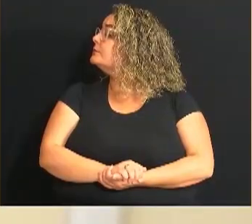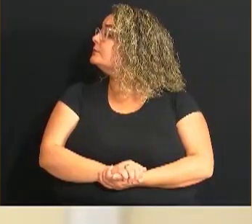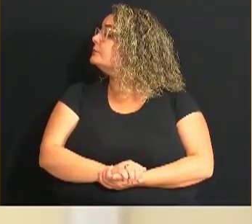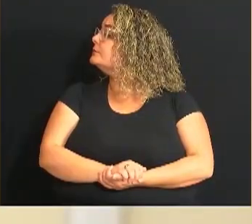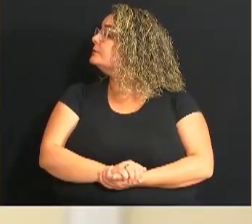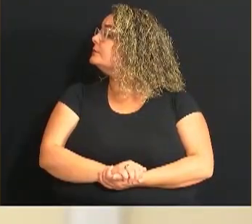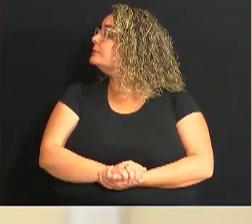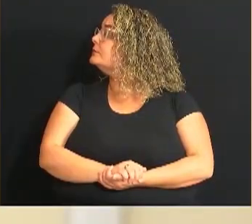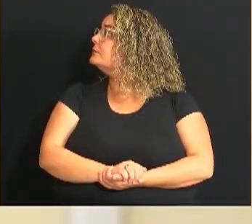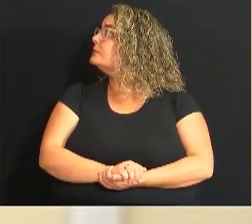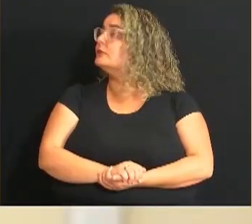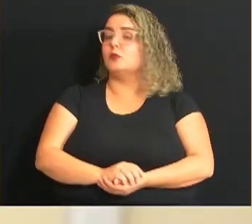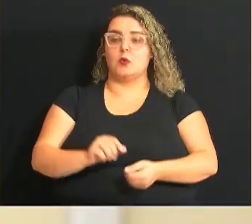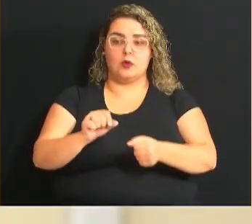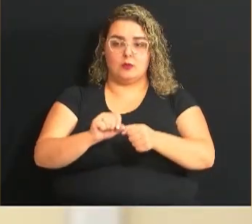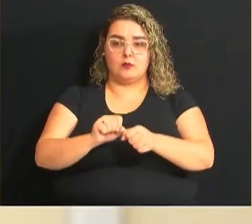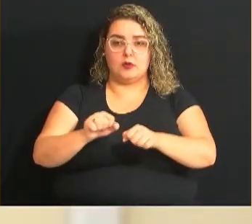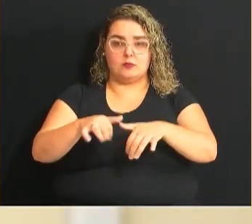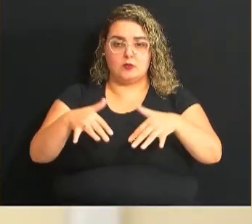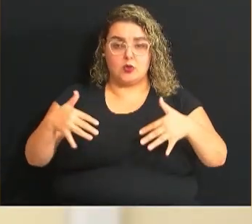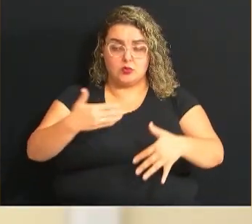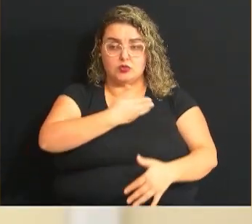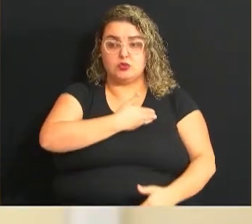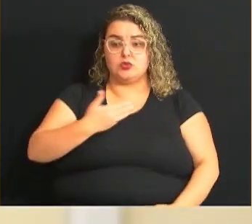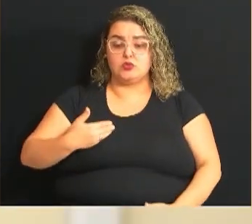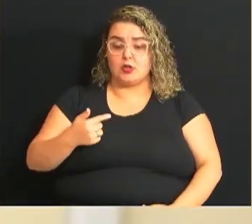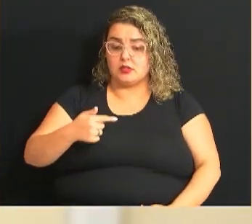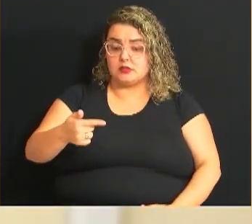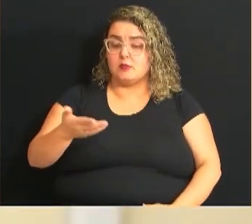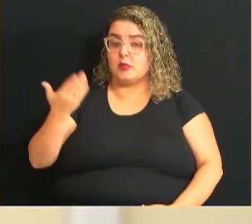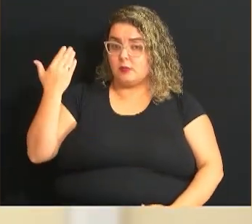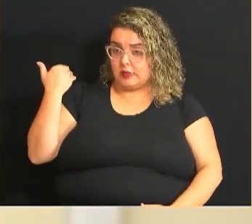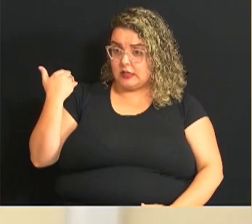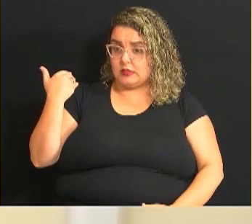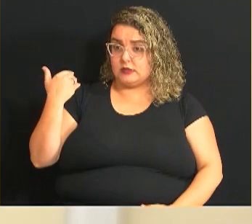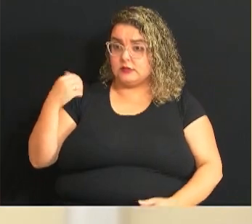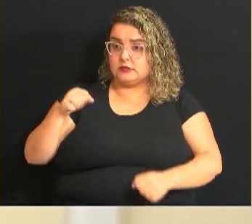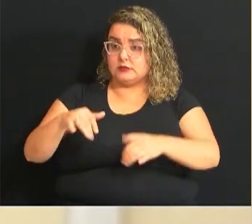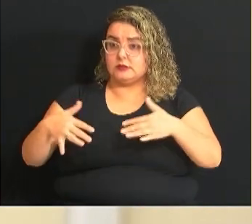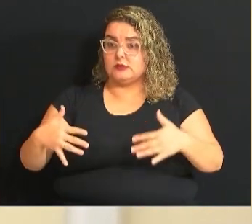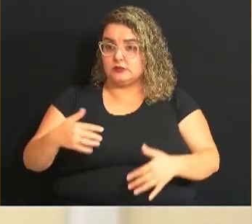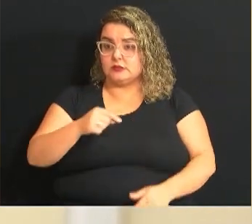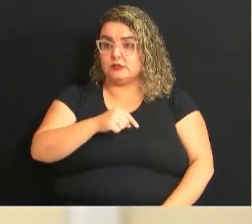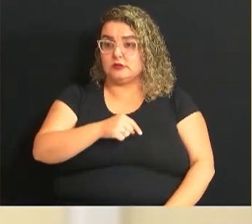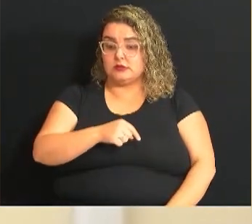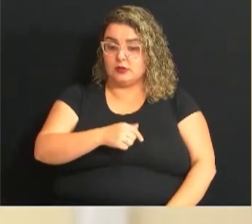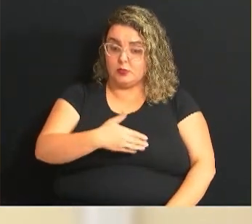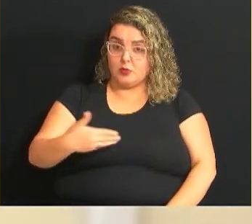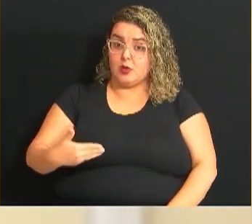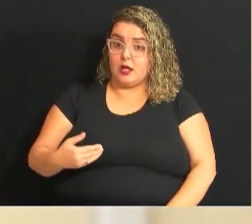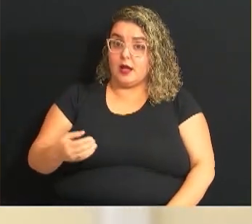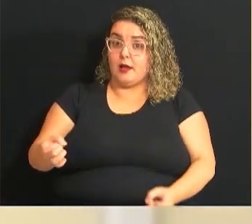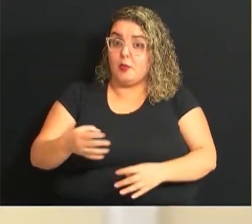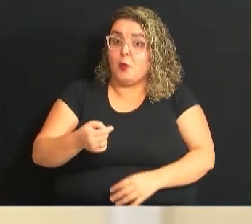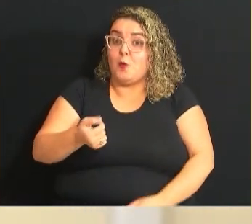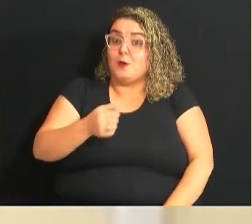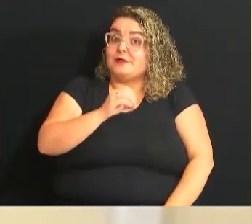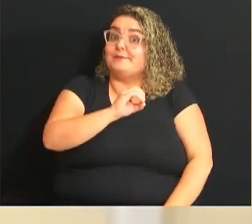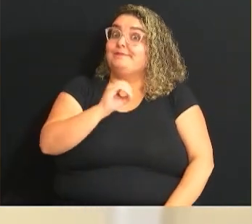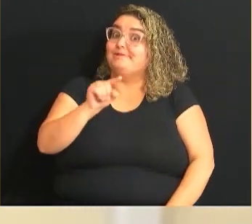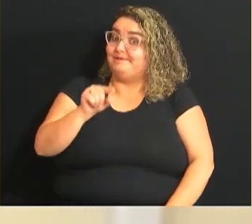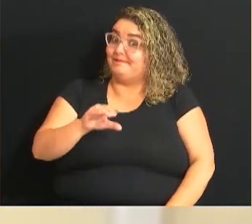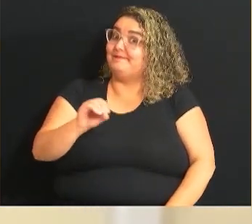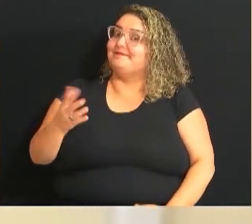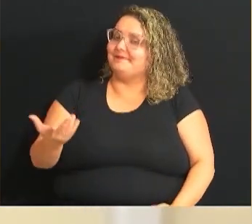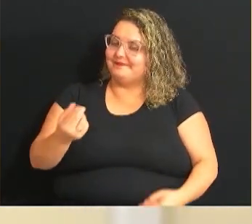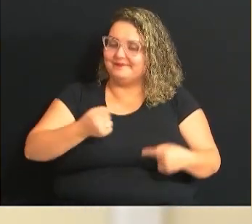Foi feita uma audiência pública na semana passada e a audiência acabou, era quase meia-noite. Então foi assim bastante